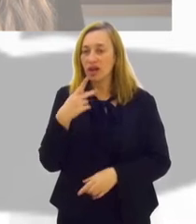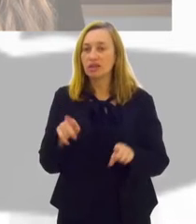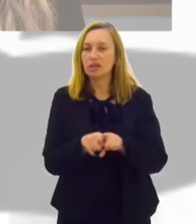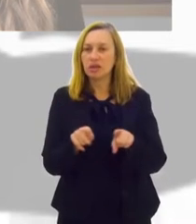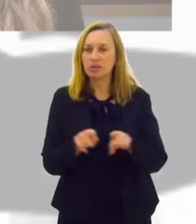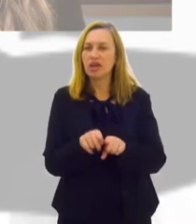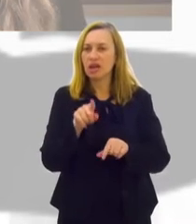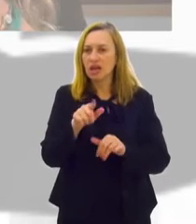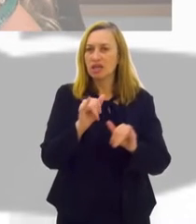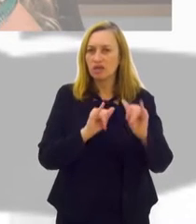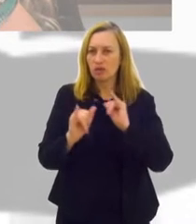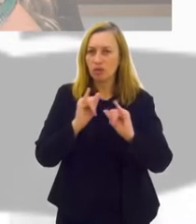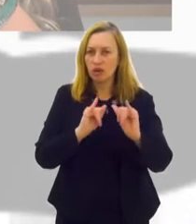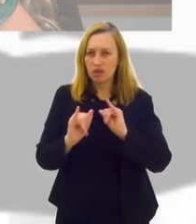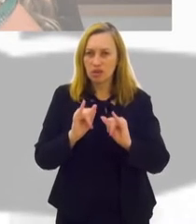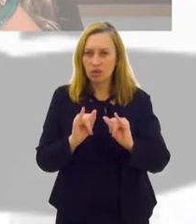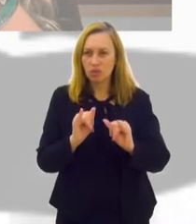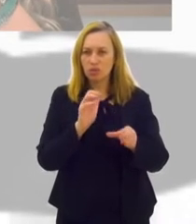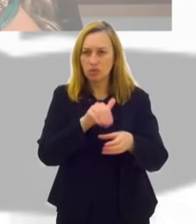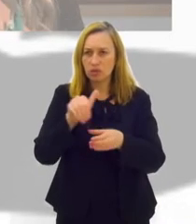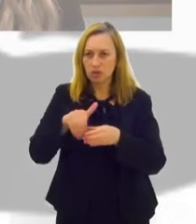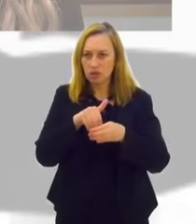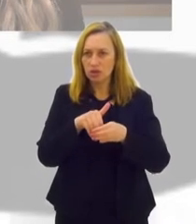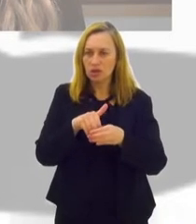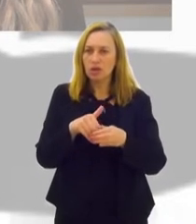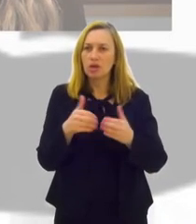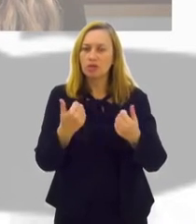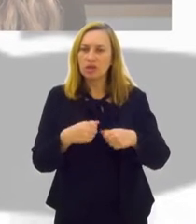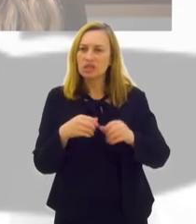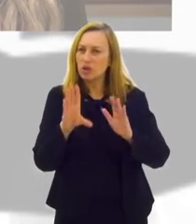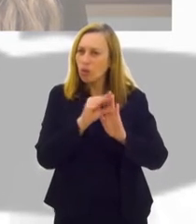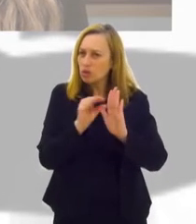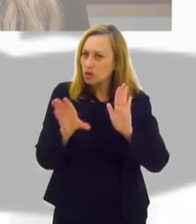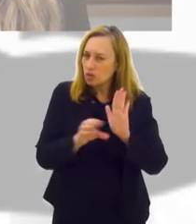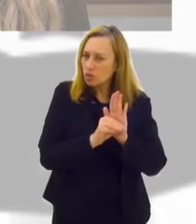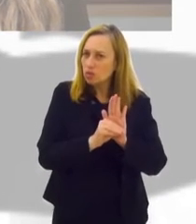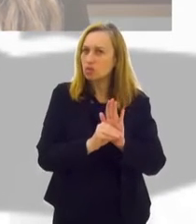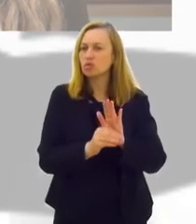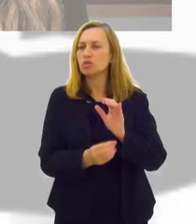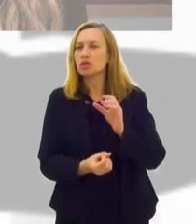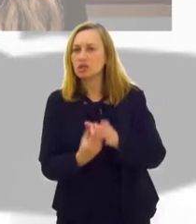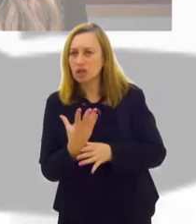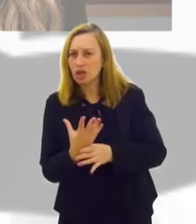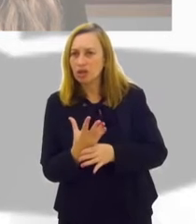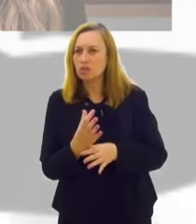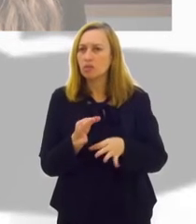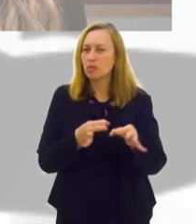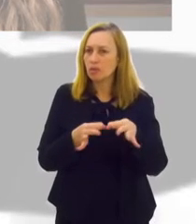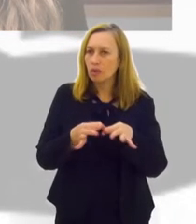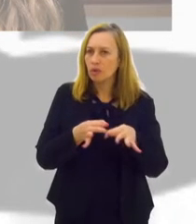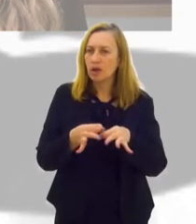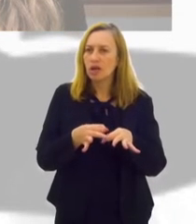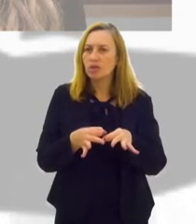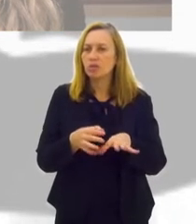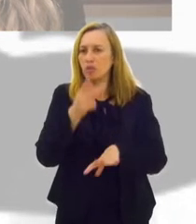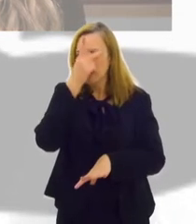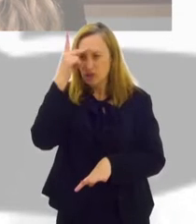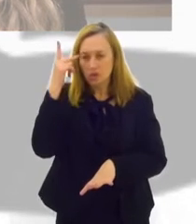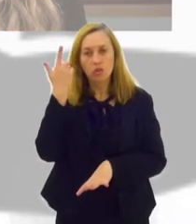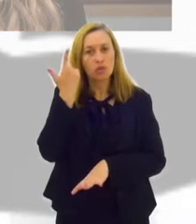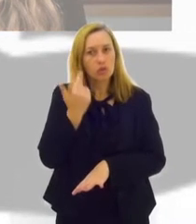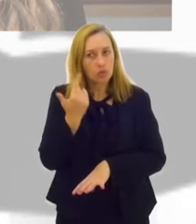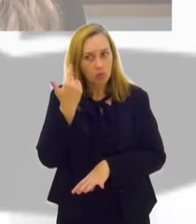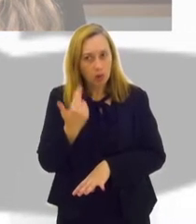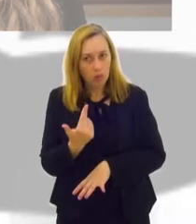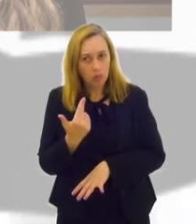ressaltar é que essa propaganda tem que ser, ter o seu conteúdo gerado e editado por